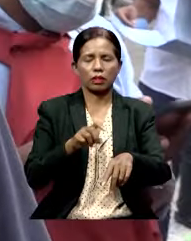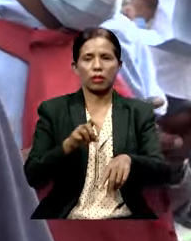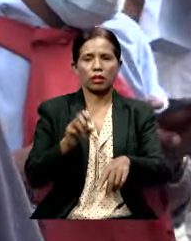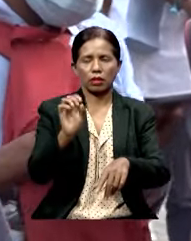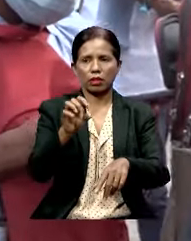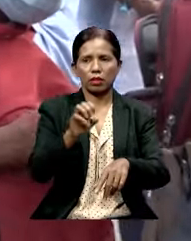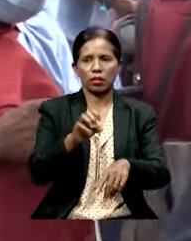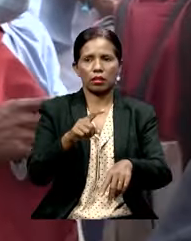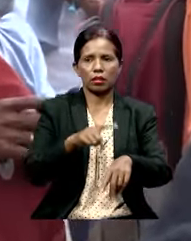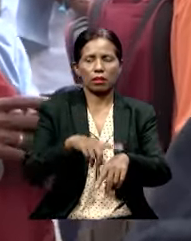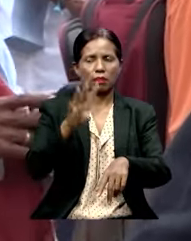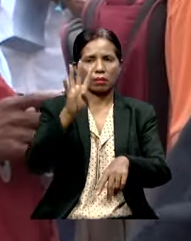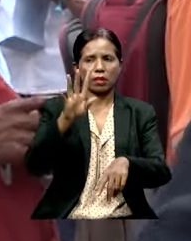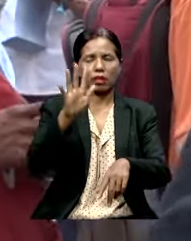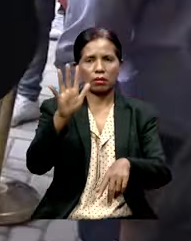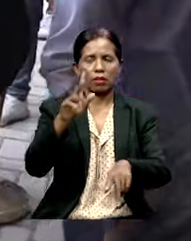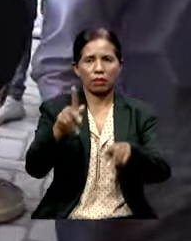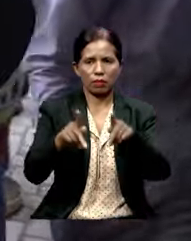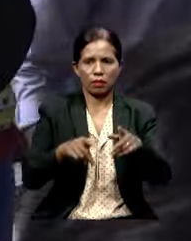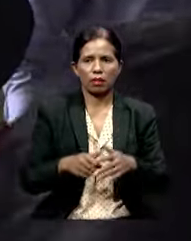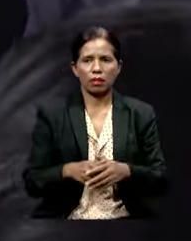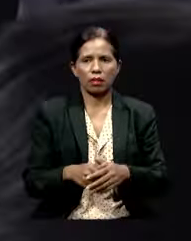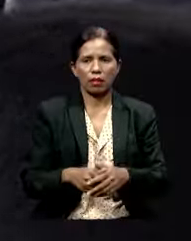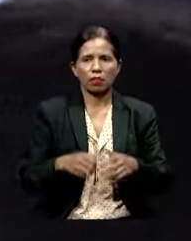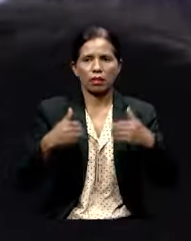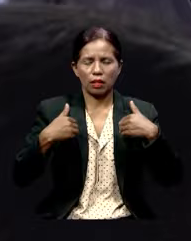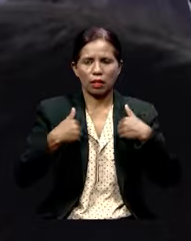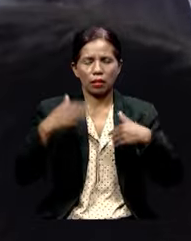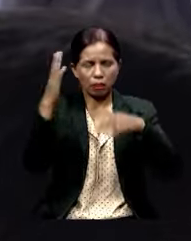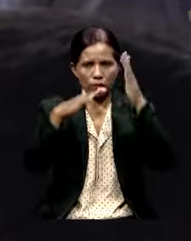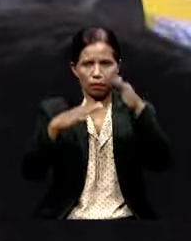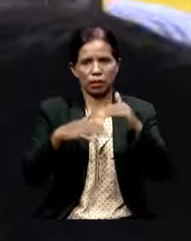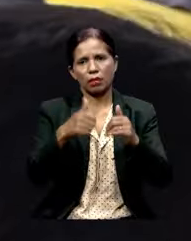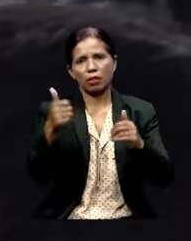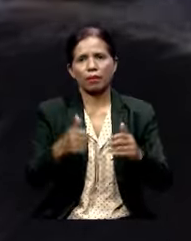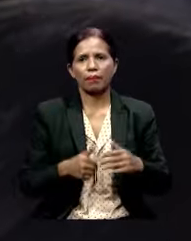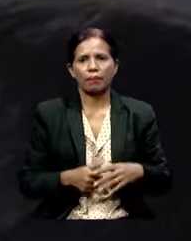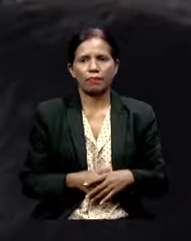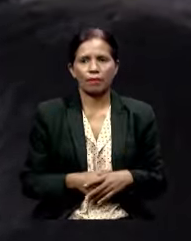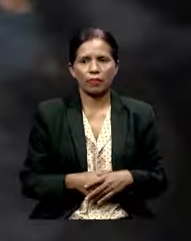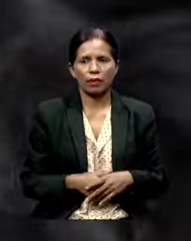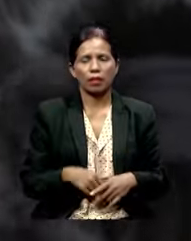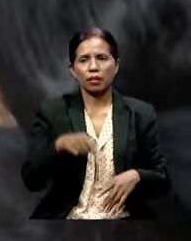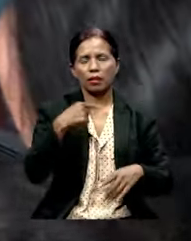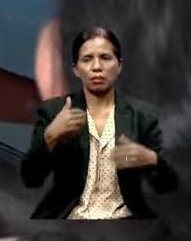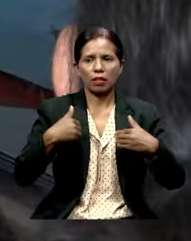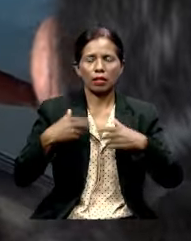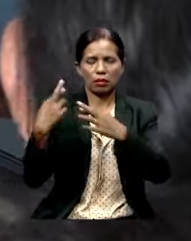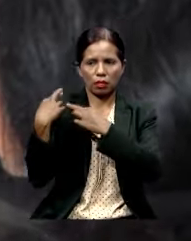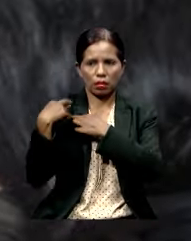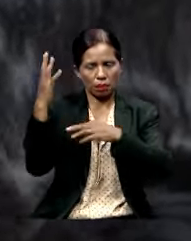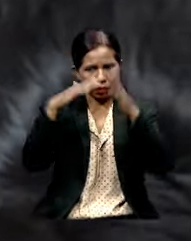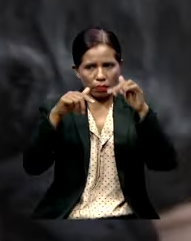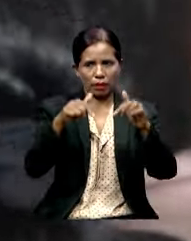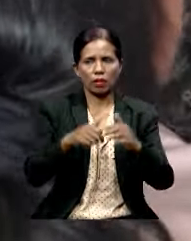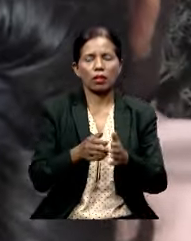jam 4 5 sai balu bel mai de pues in termos de ne bela mus mus problema ruma tar sia mata responsabilidade ba problema ruma conte tamo de ne